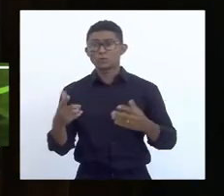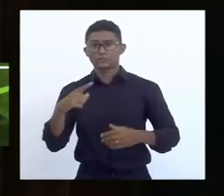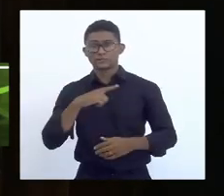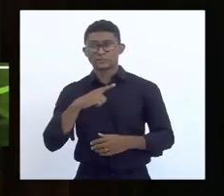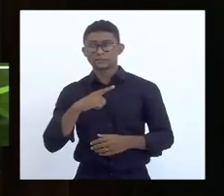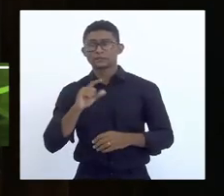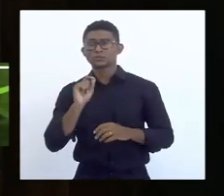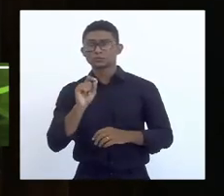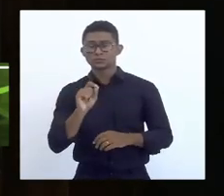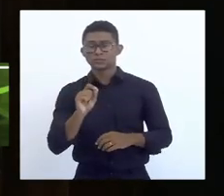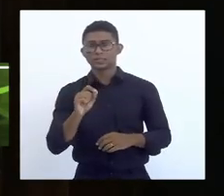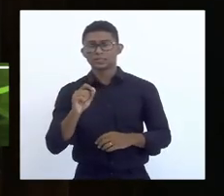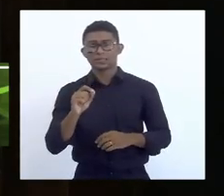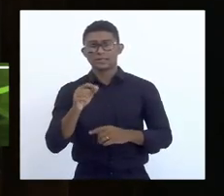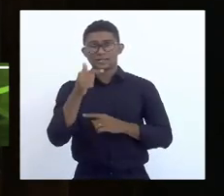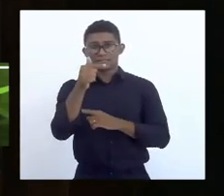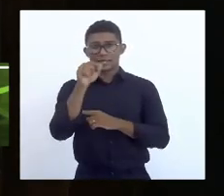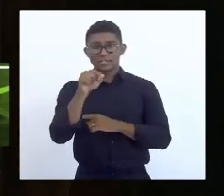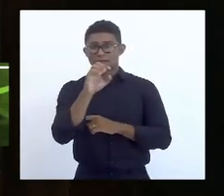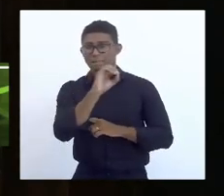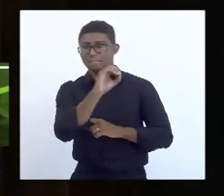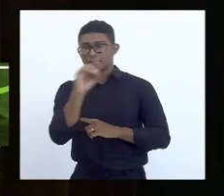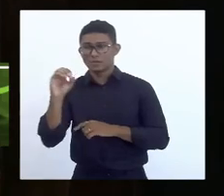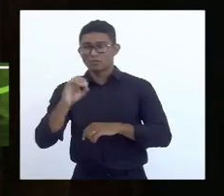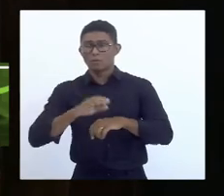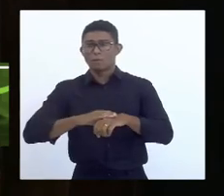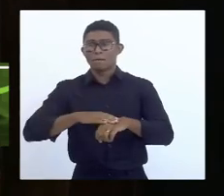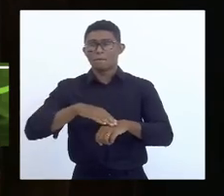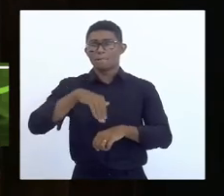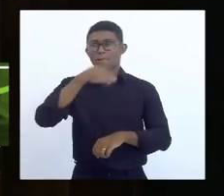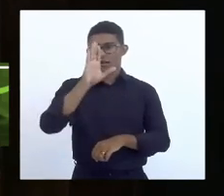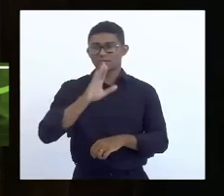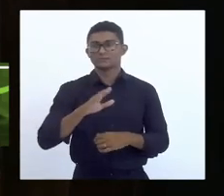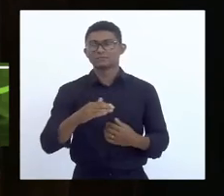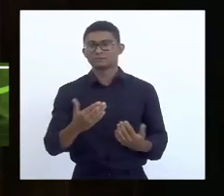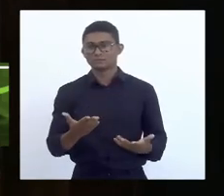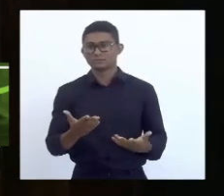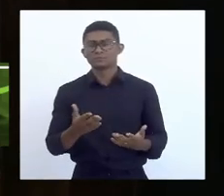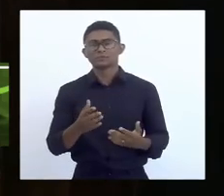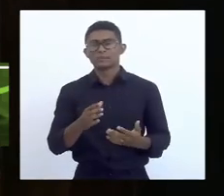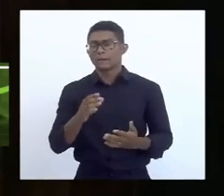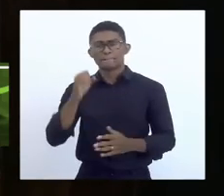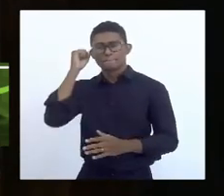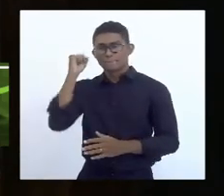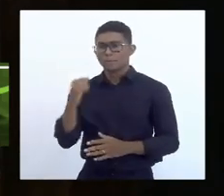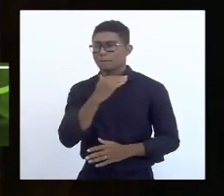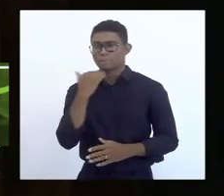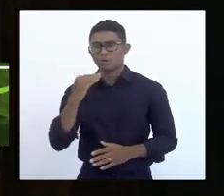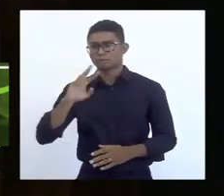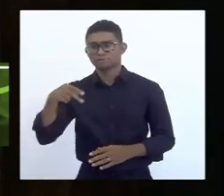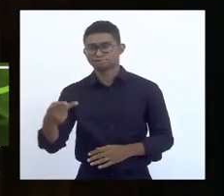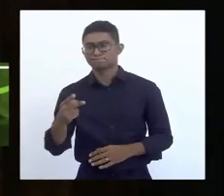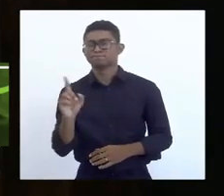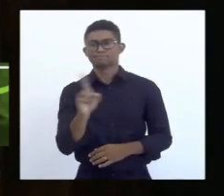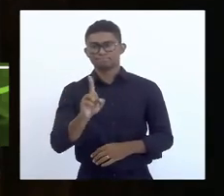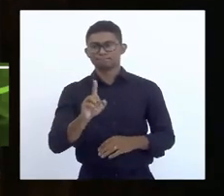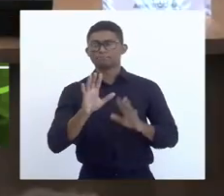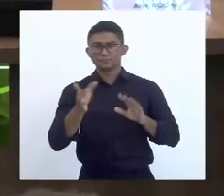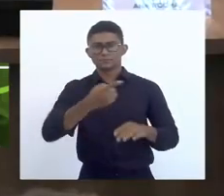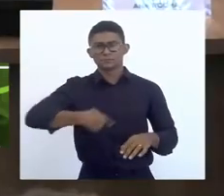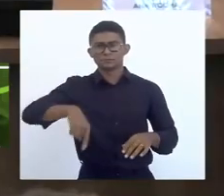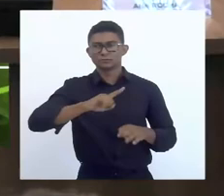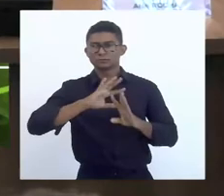mais de 7 mil vítimas atendidas, com nenhum caso de feminicídio. Somos em mais